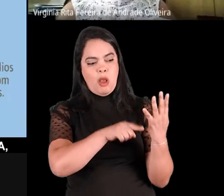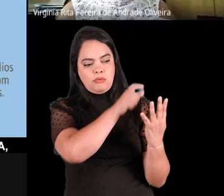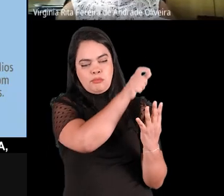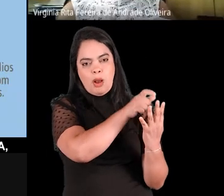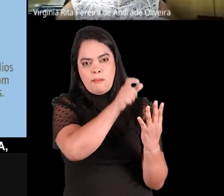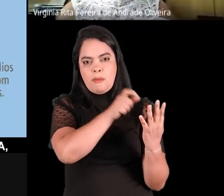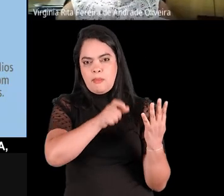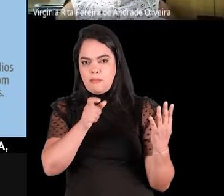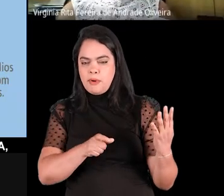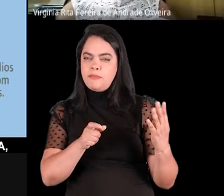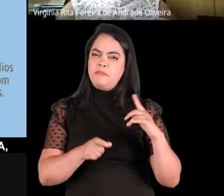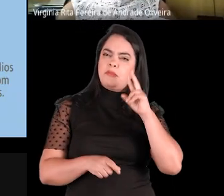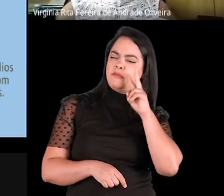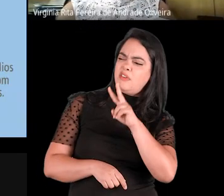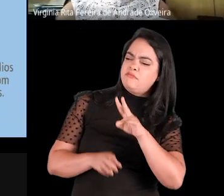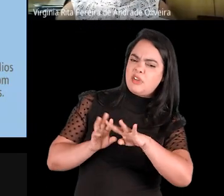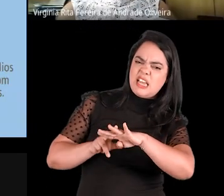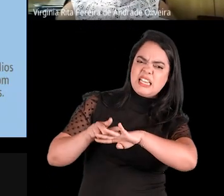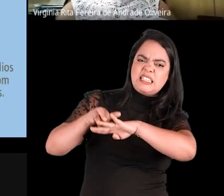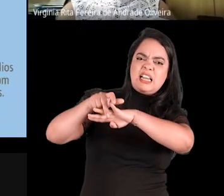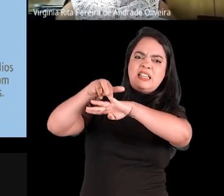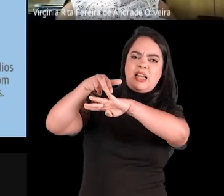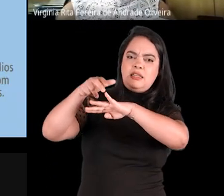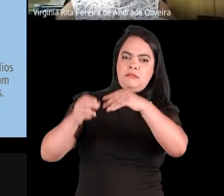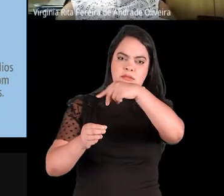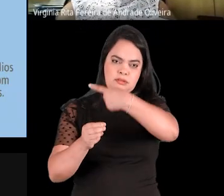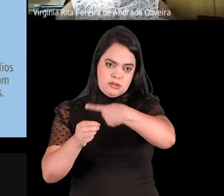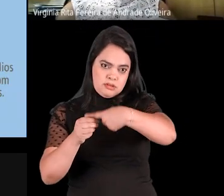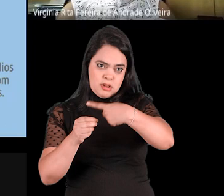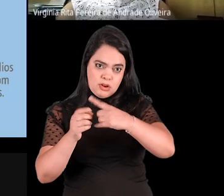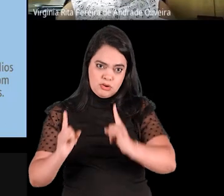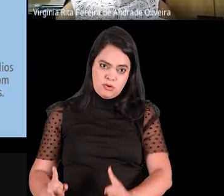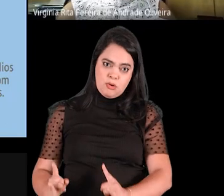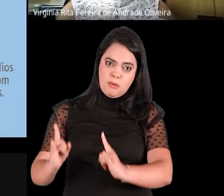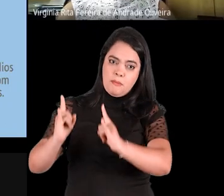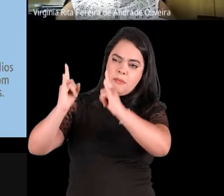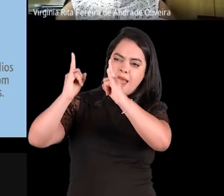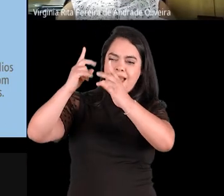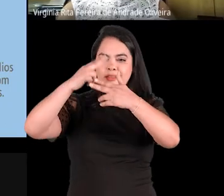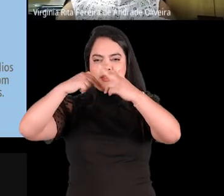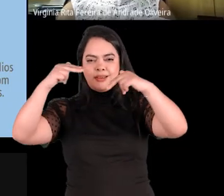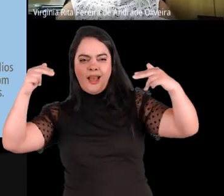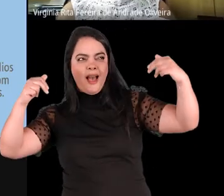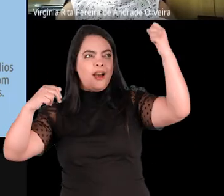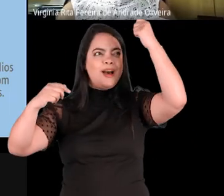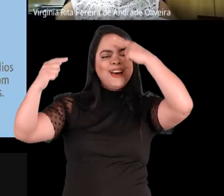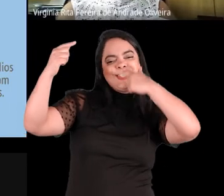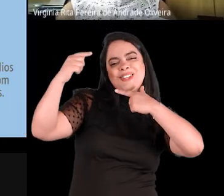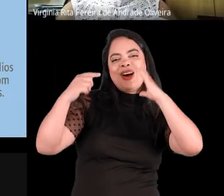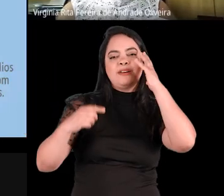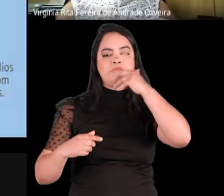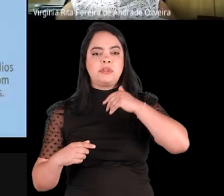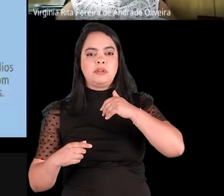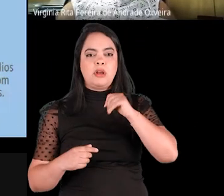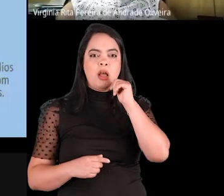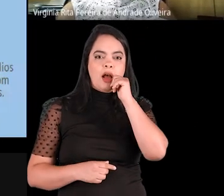fila, frente a uma escadaria, num ambiente de cidade, com prédios delineados e num dia de sol. A mulher da frente